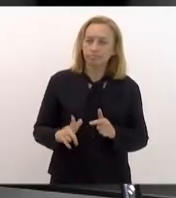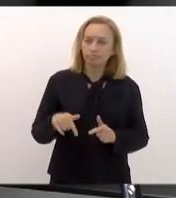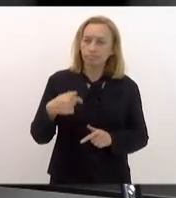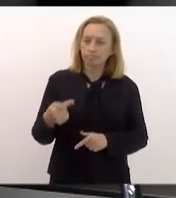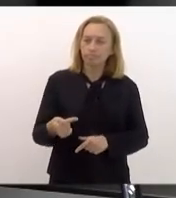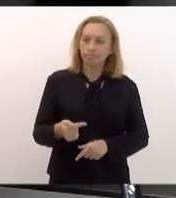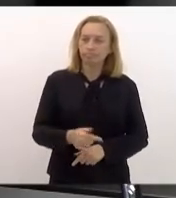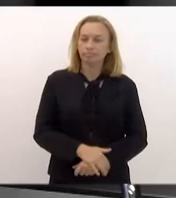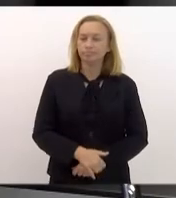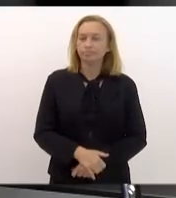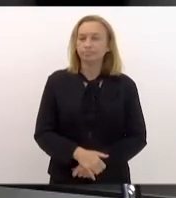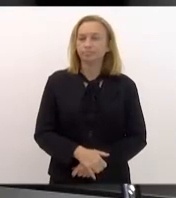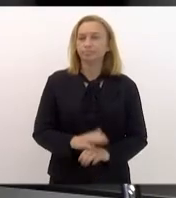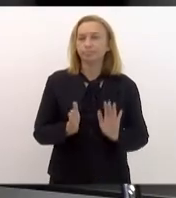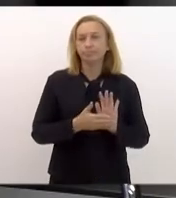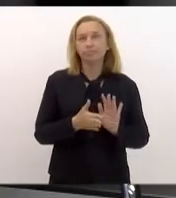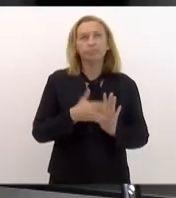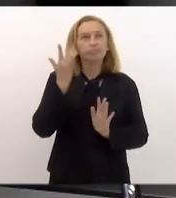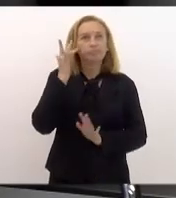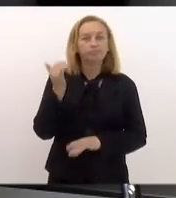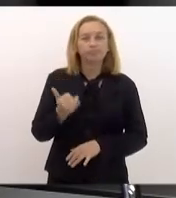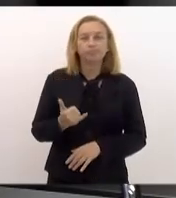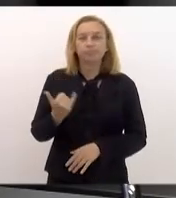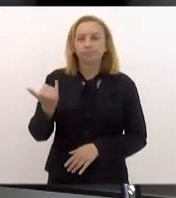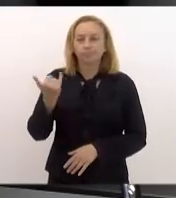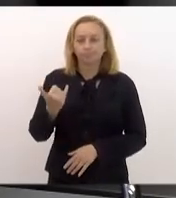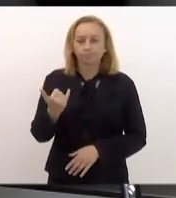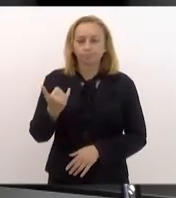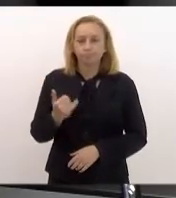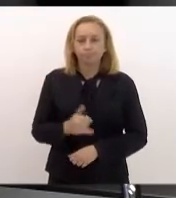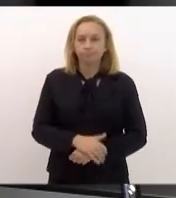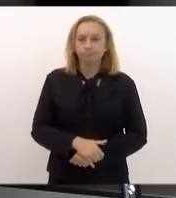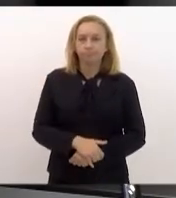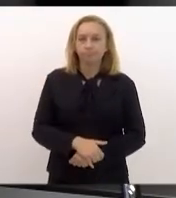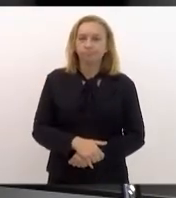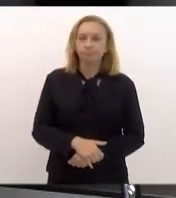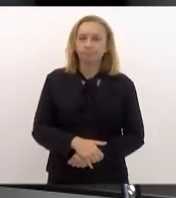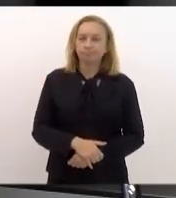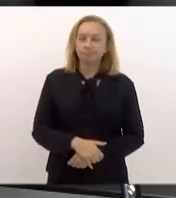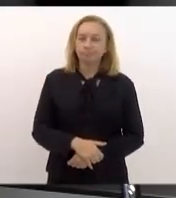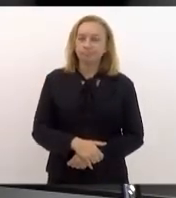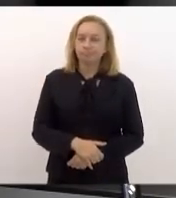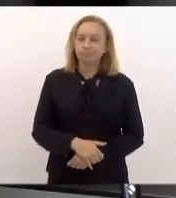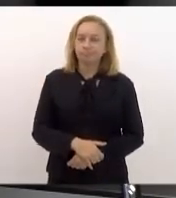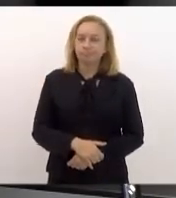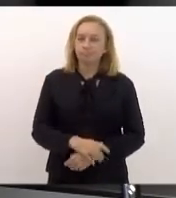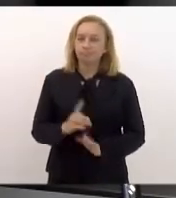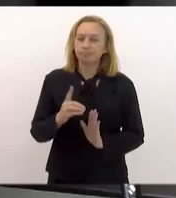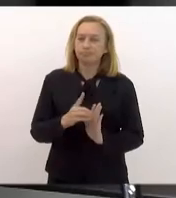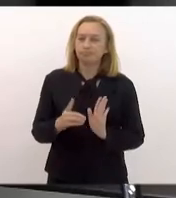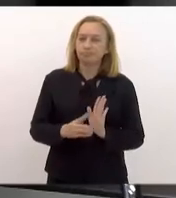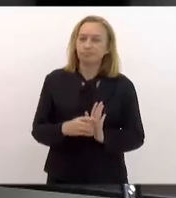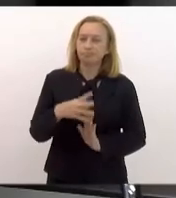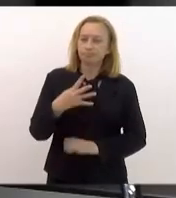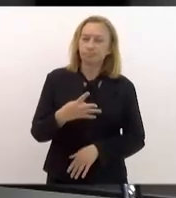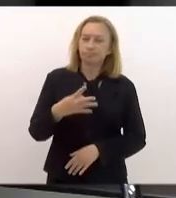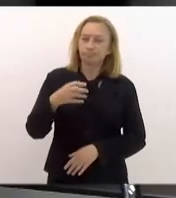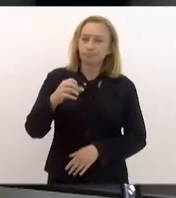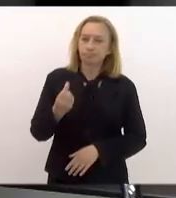ambiental. Uma proposta que eu acho que aqui pode ser feita dentro dessa lei, a gente tem o decreto